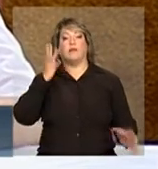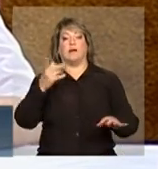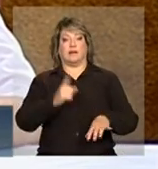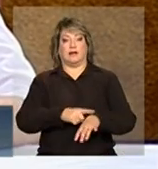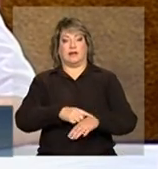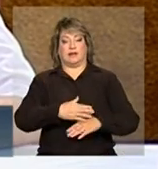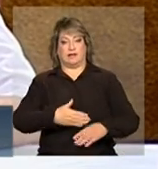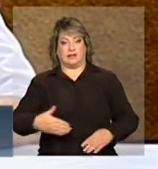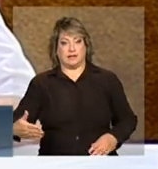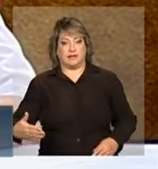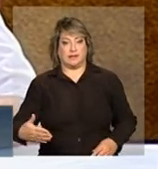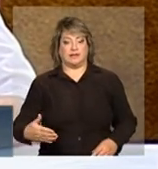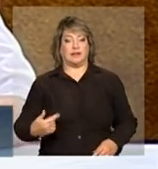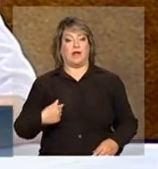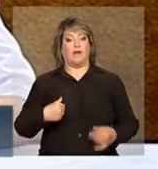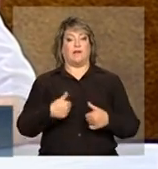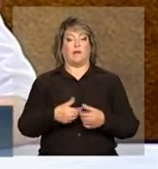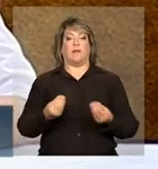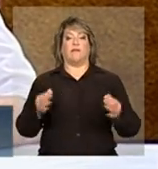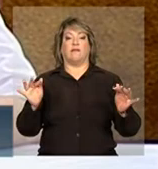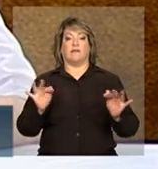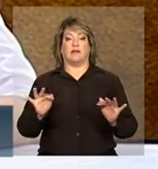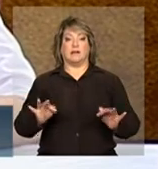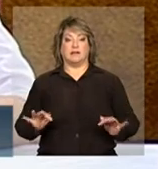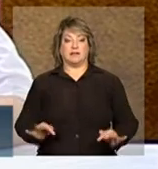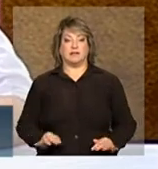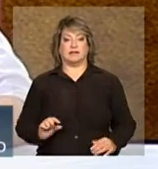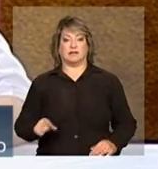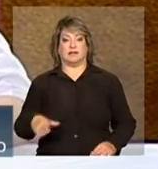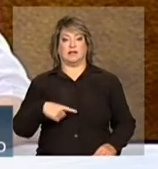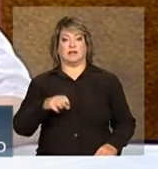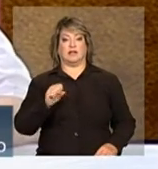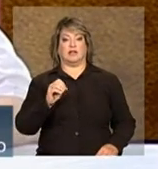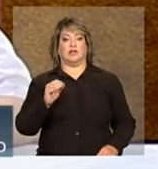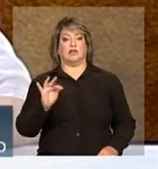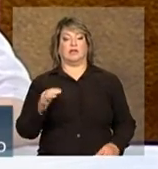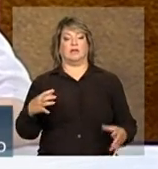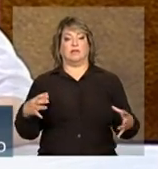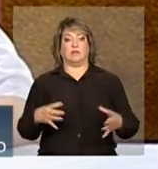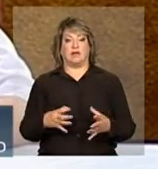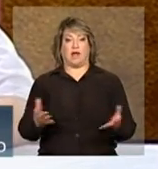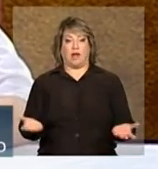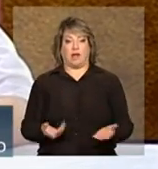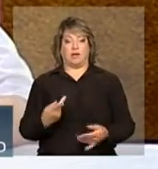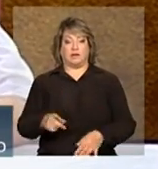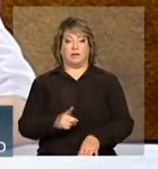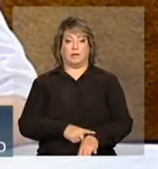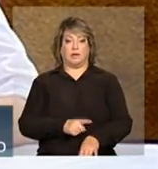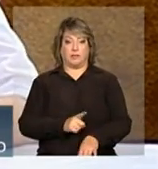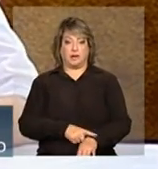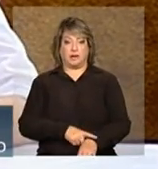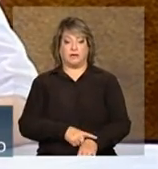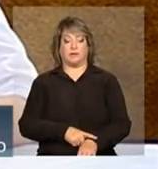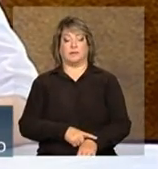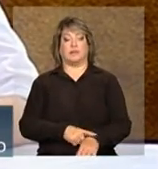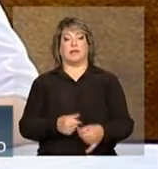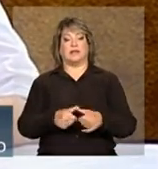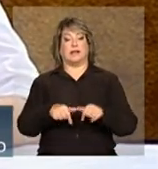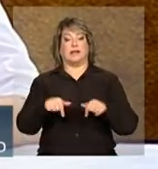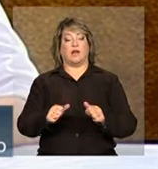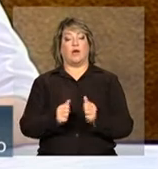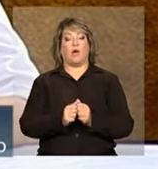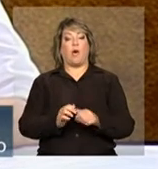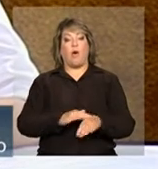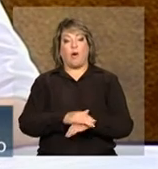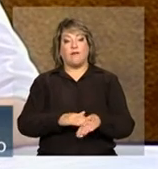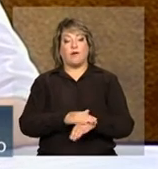E eu fico muito feliz da SOF, nesse momento, estar se colocando nesse papel de estar aqui conversando